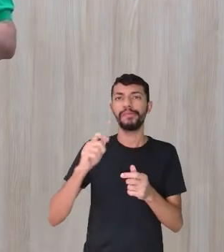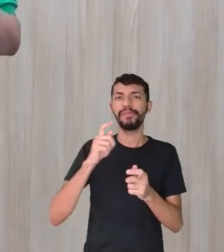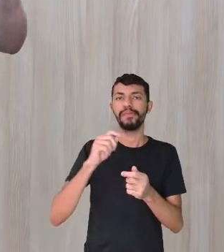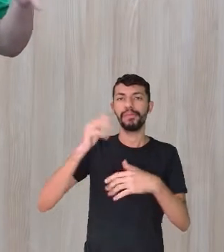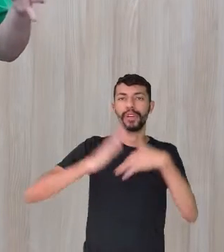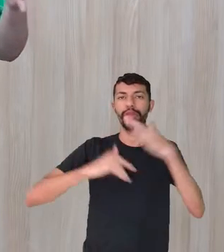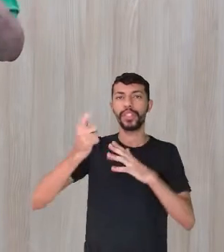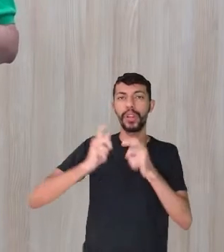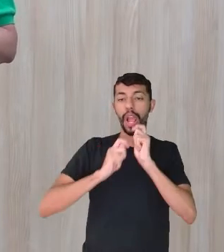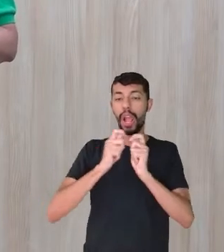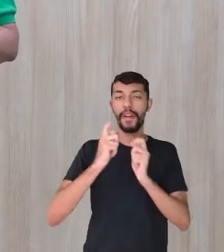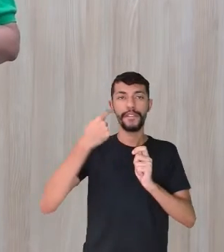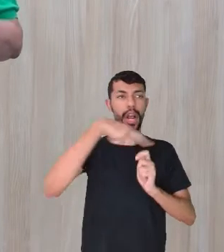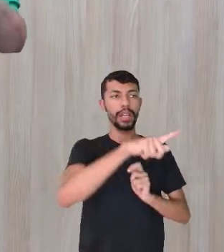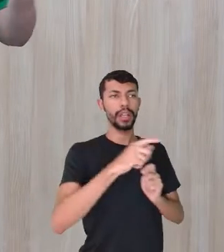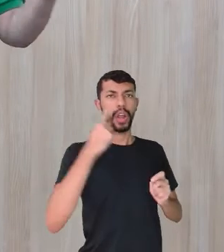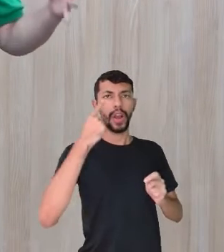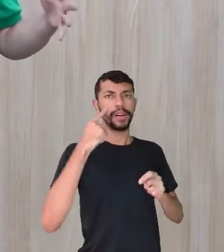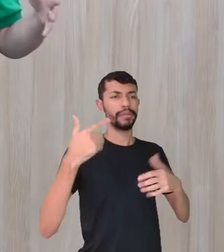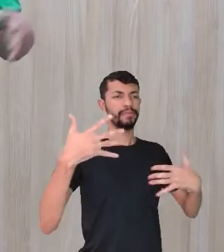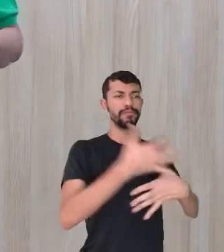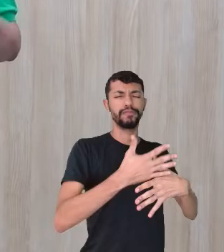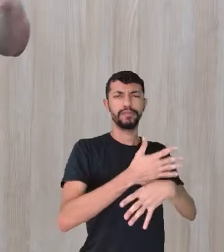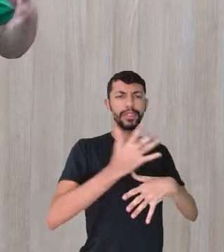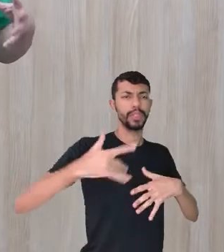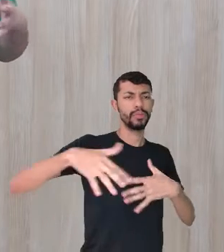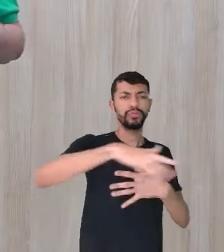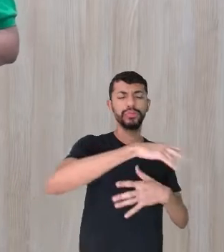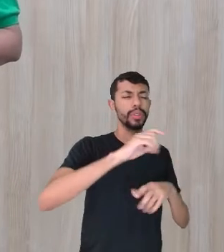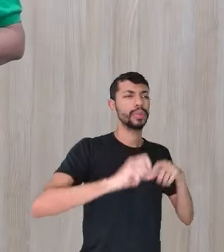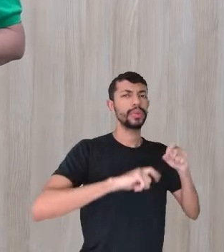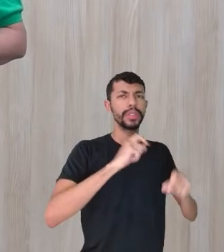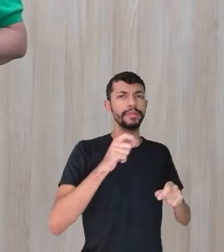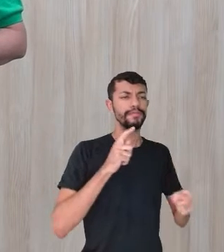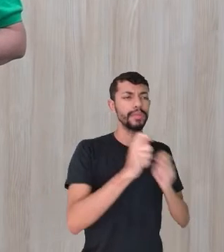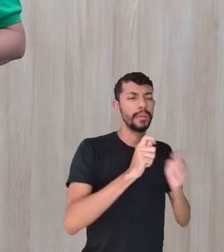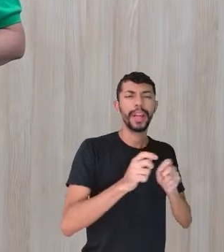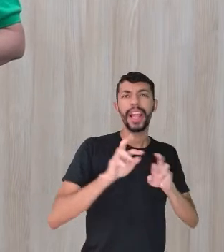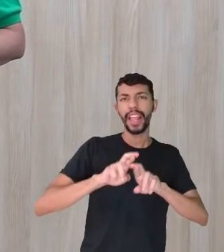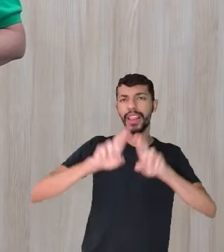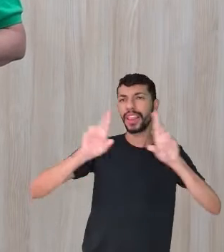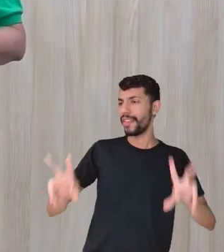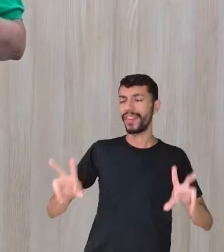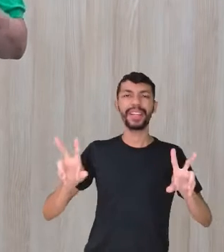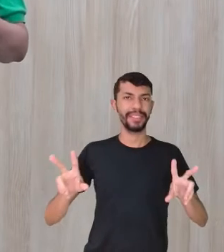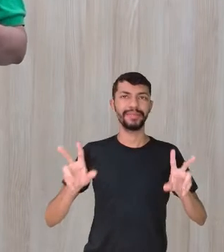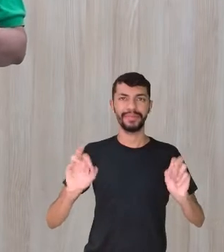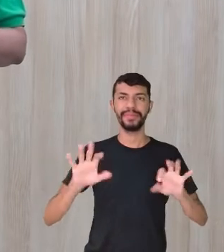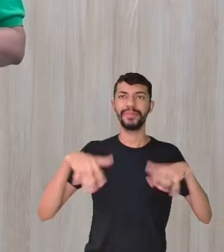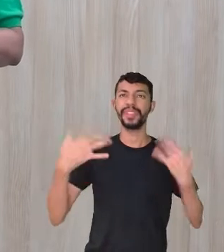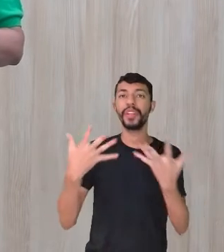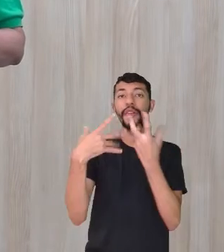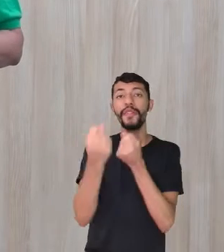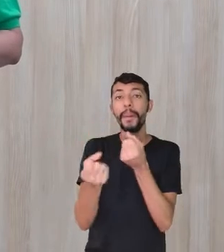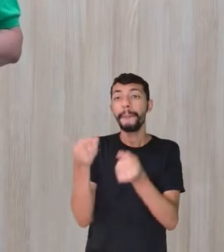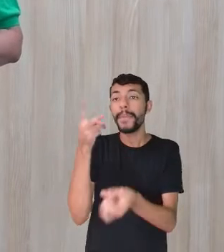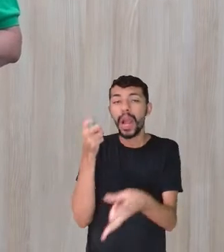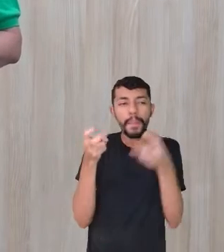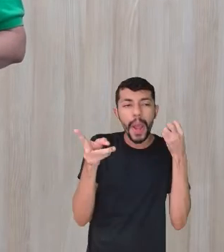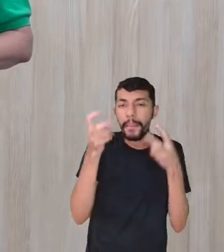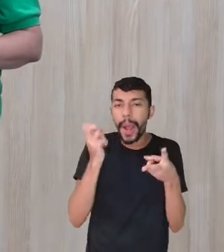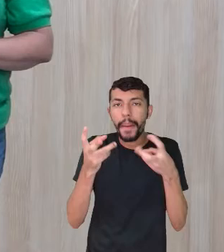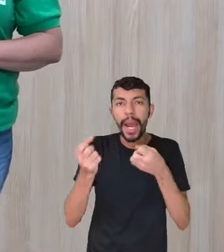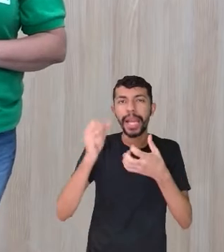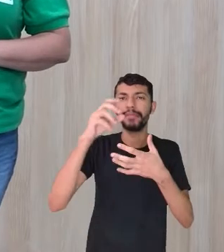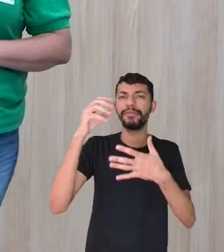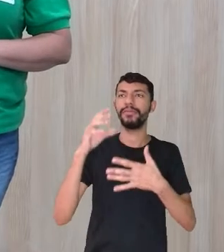lá no meio da cidade, ali naquele ambiente. É diferente a entrevista. Então, vamos perceber essas diferenças, não